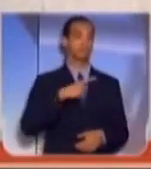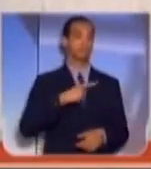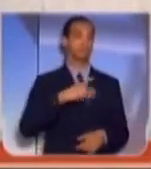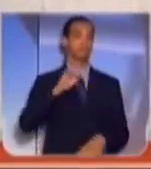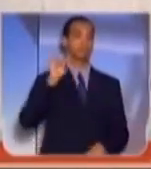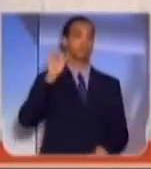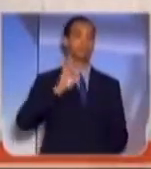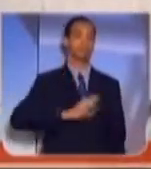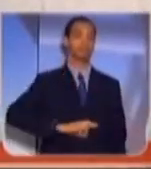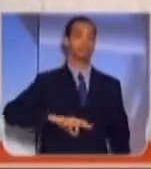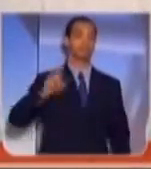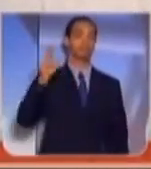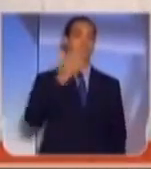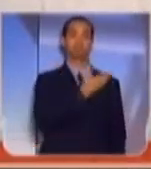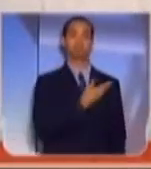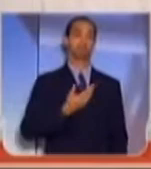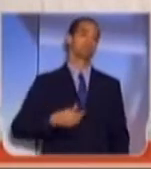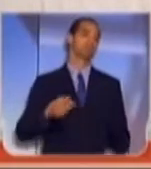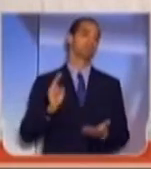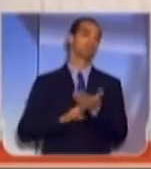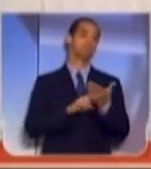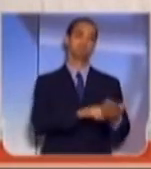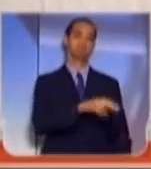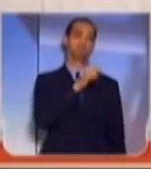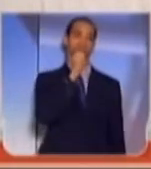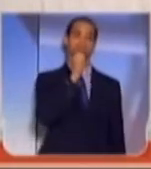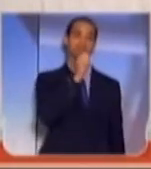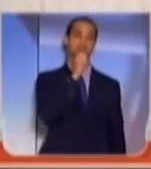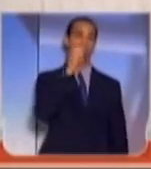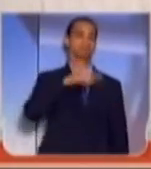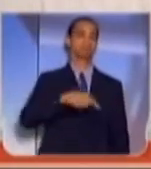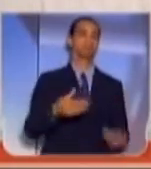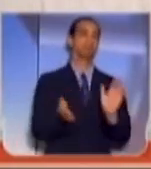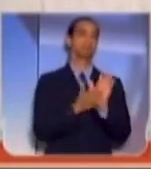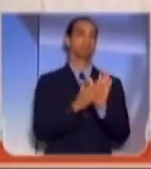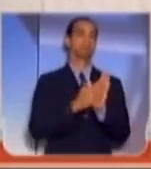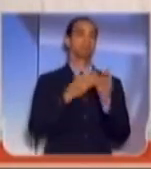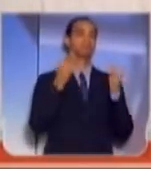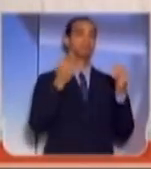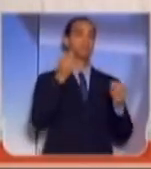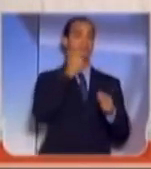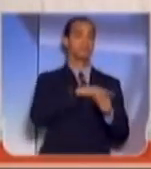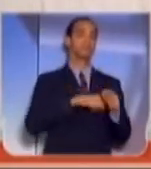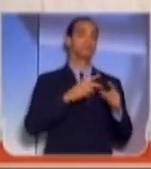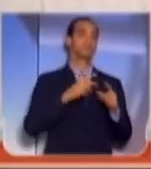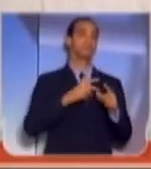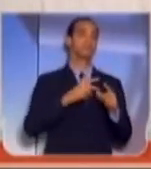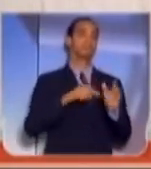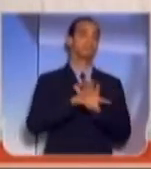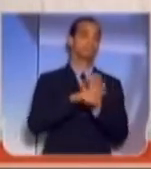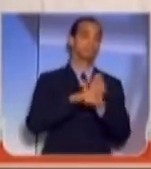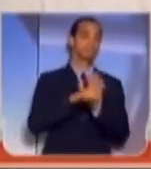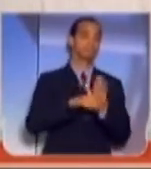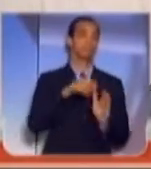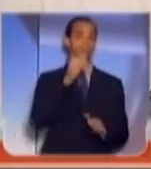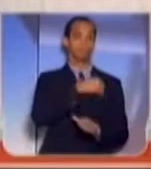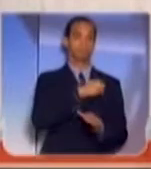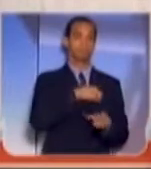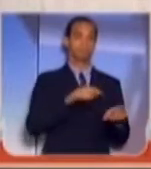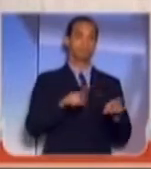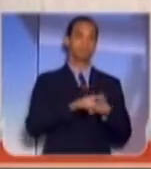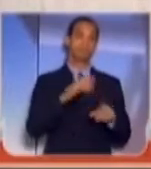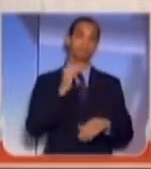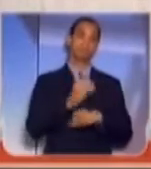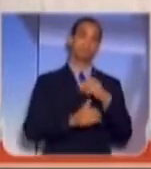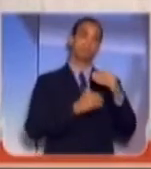irresponsável e leviano o governo não encaminhou ainda um projeto para valorizar do ponto de vista salarial e do ponto